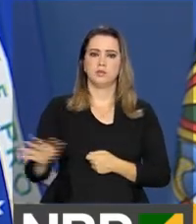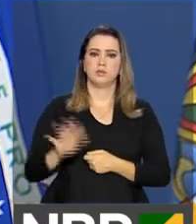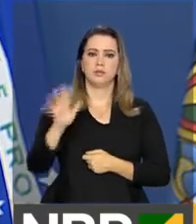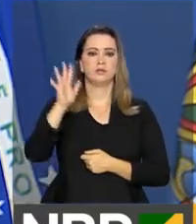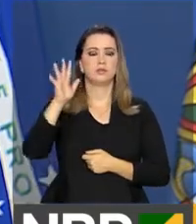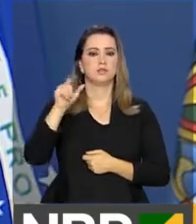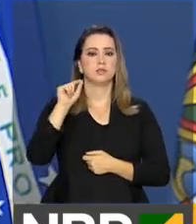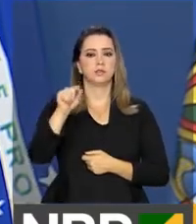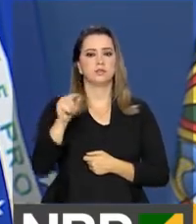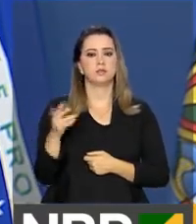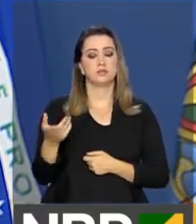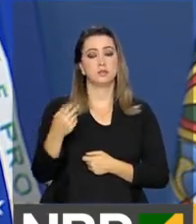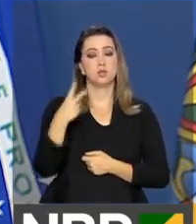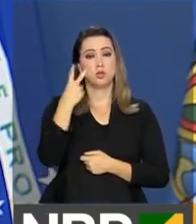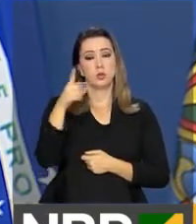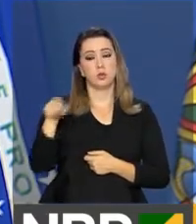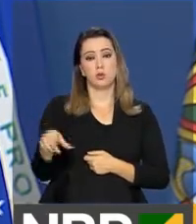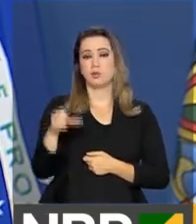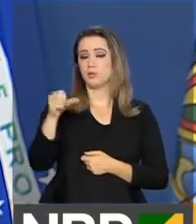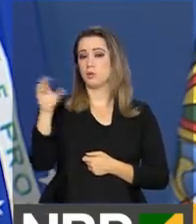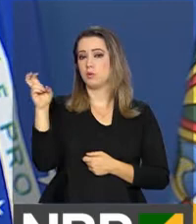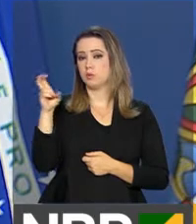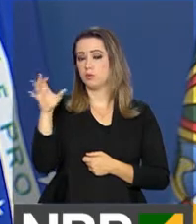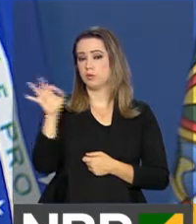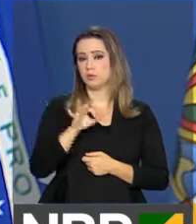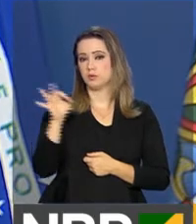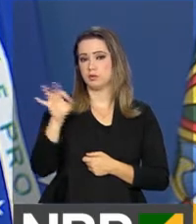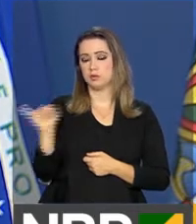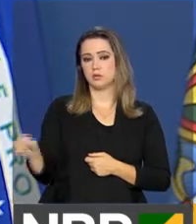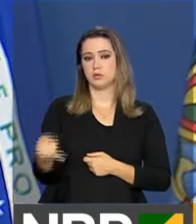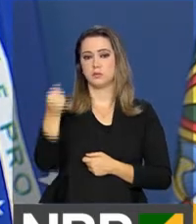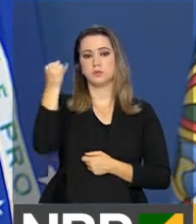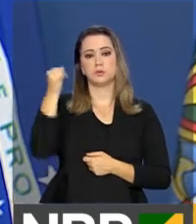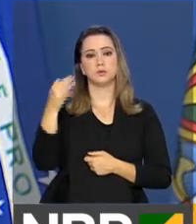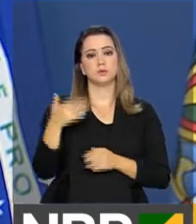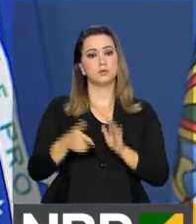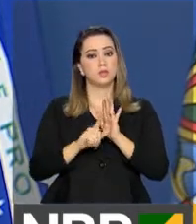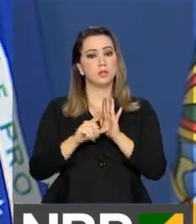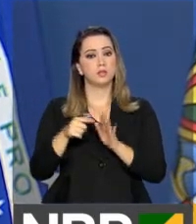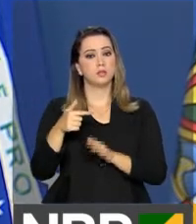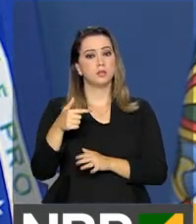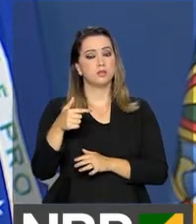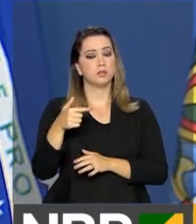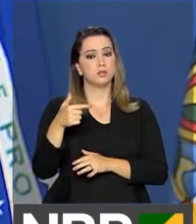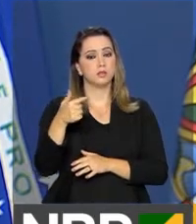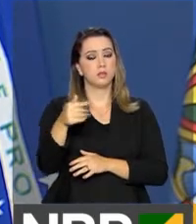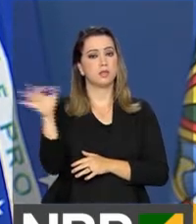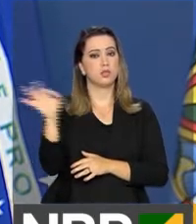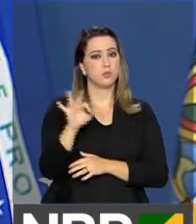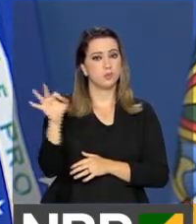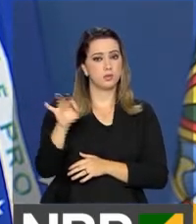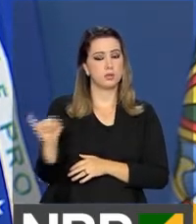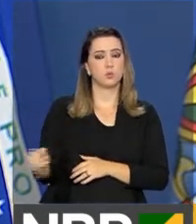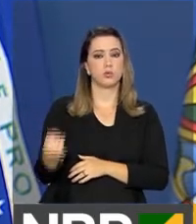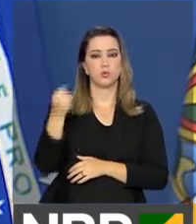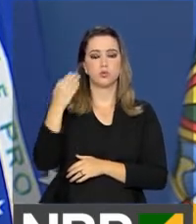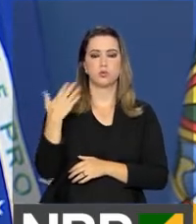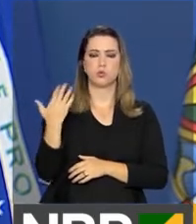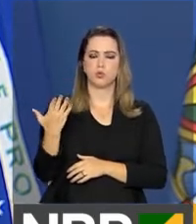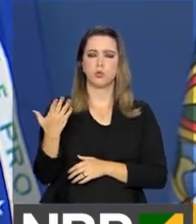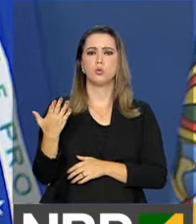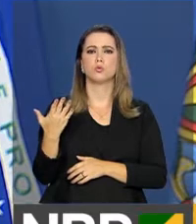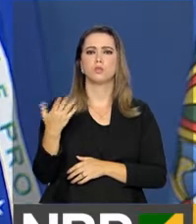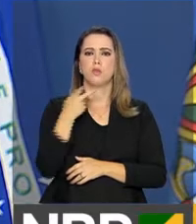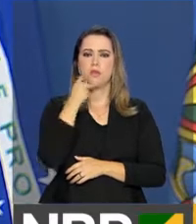que vem a dois pontos 95 juros que vieram a 7% mas é quando dizem continue